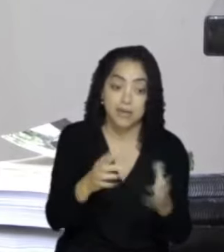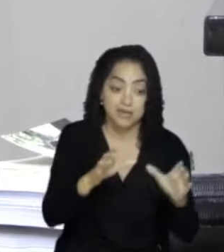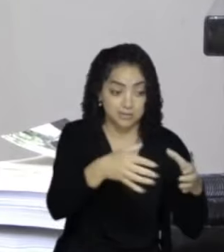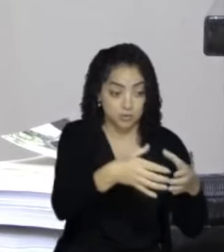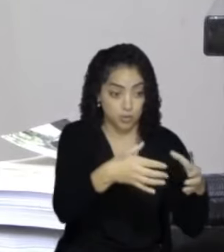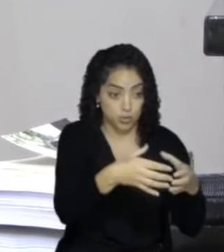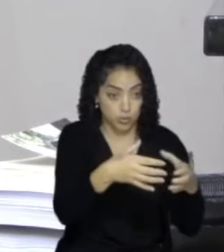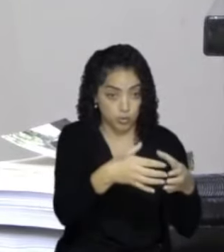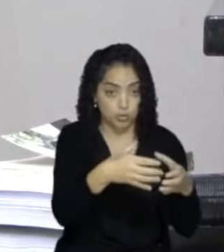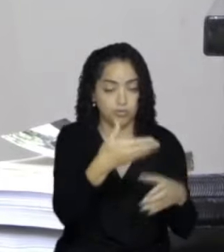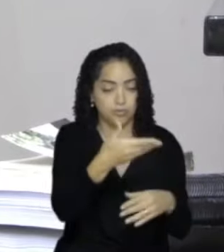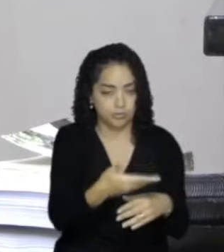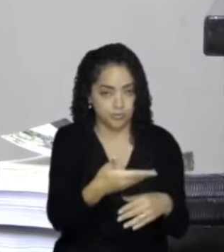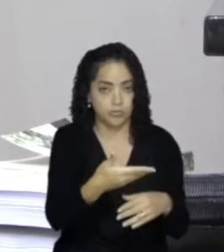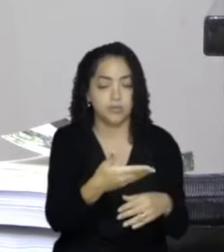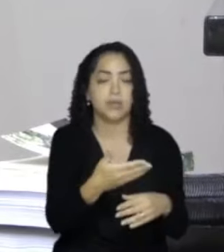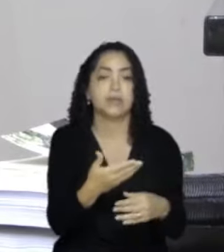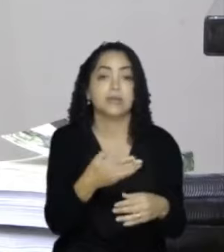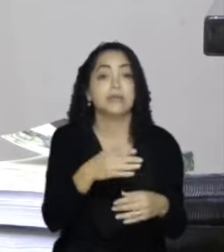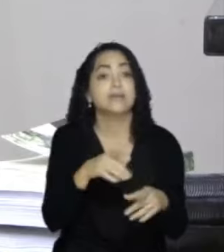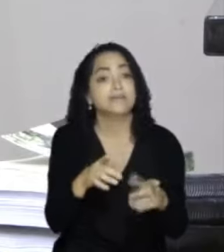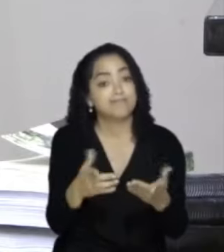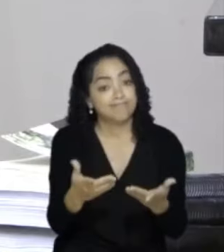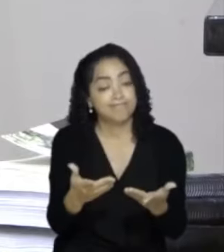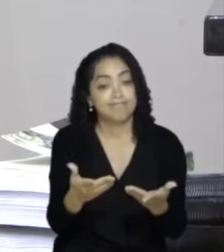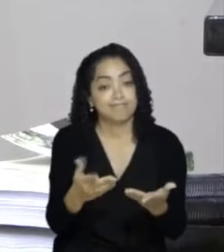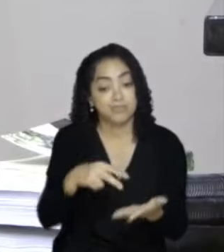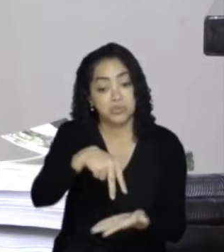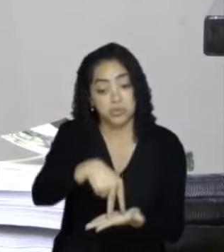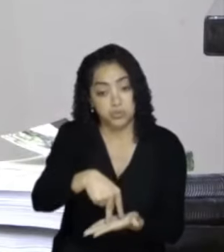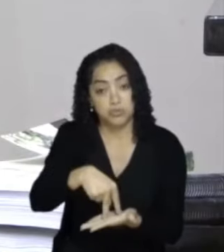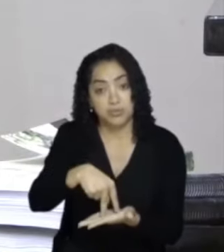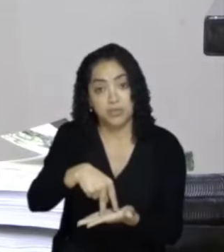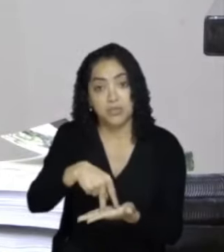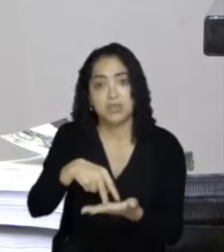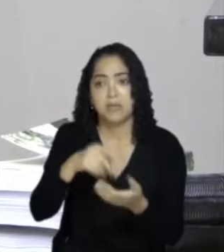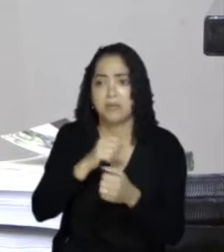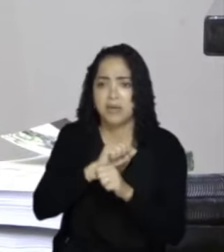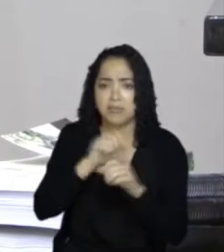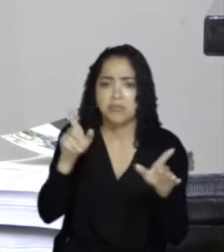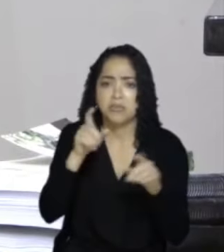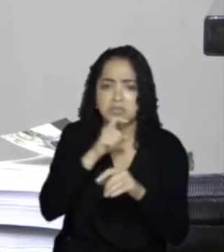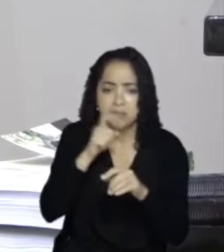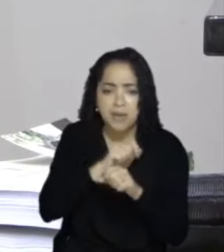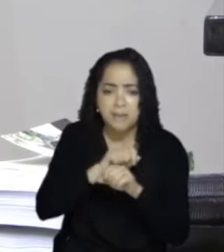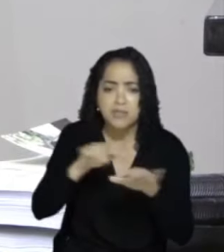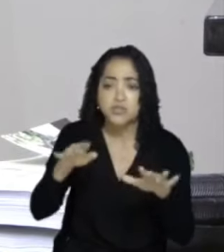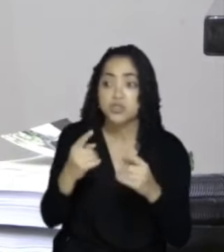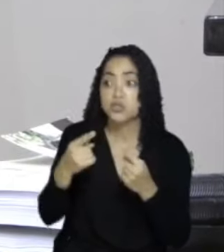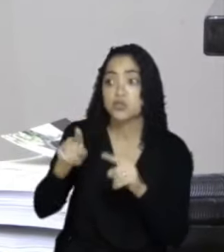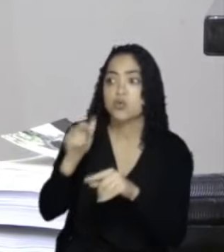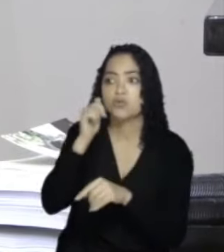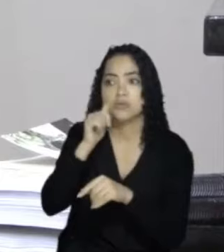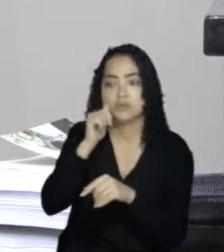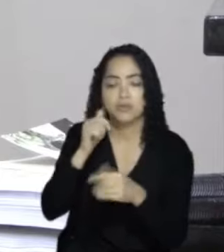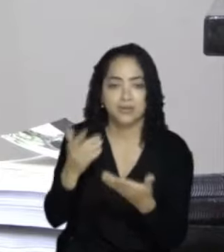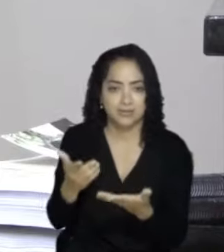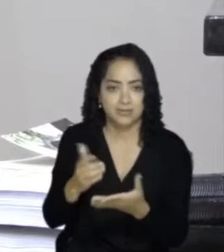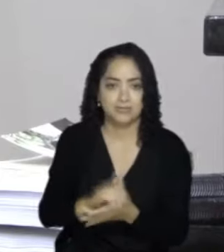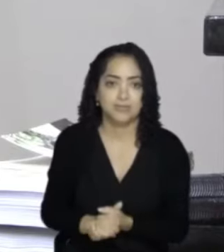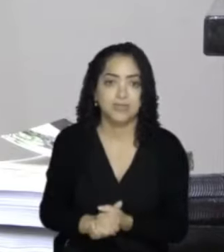na Assembleia, a bancada feminina, também se presta a isso, subir na tribuna para difamar mulheres. É o meu caso. Mas também foi o caso da